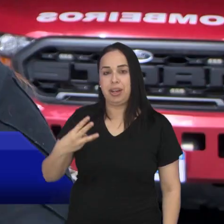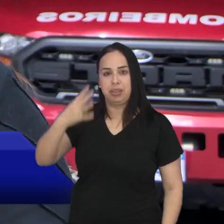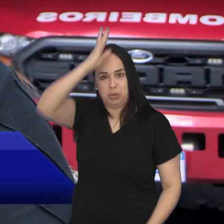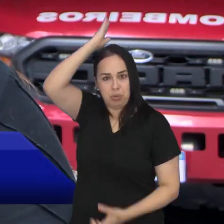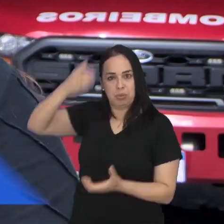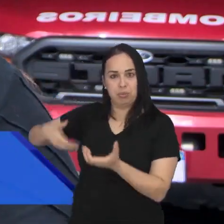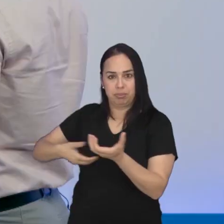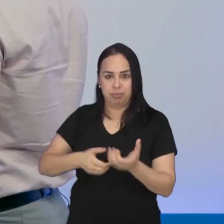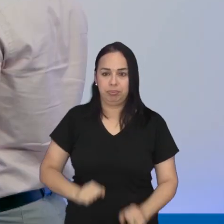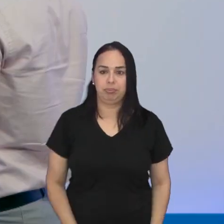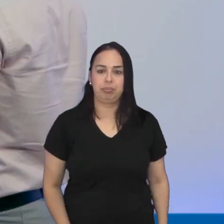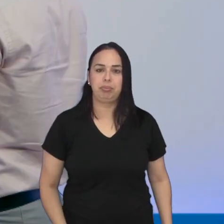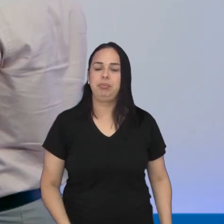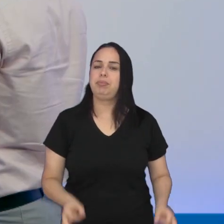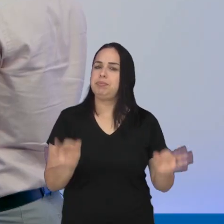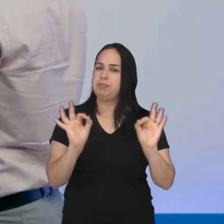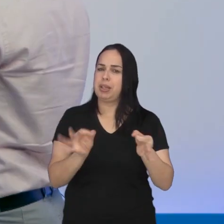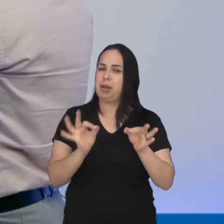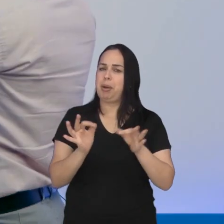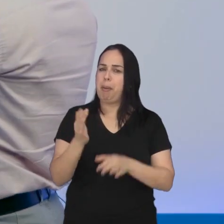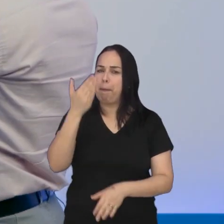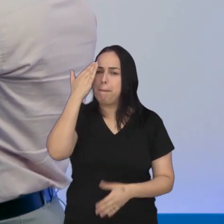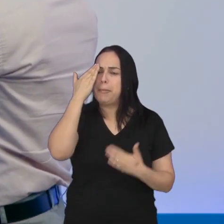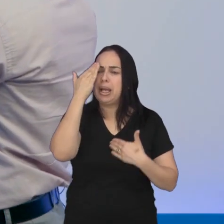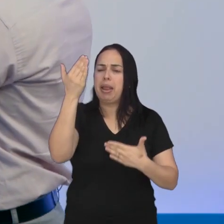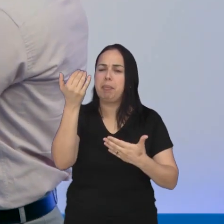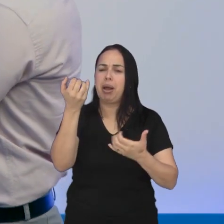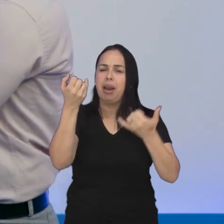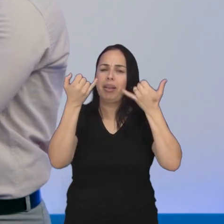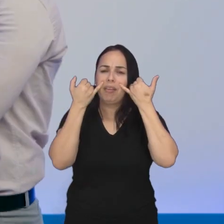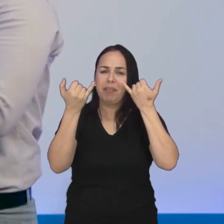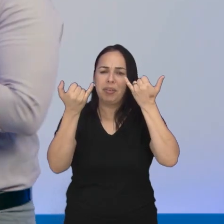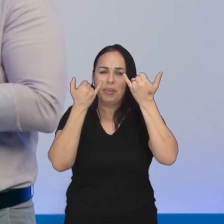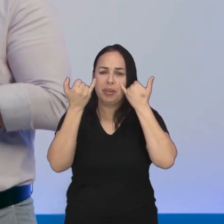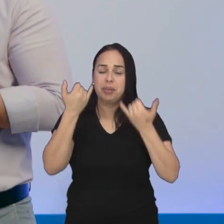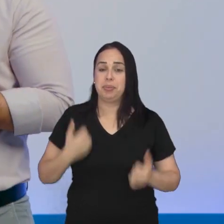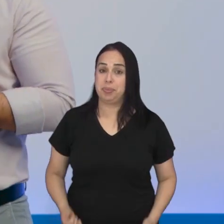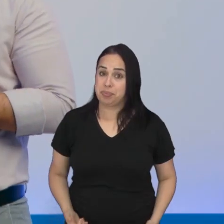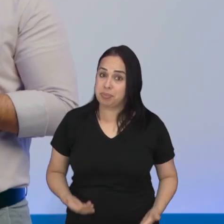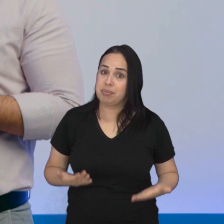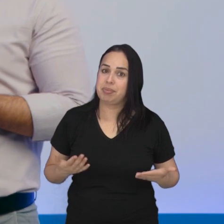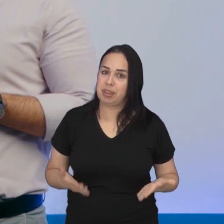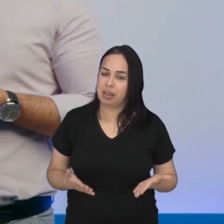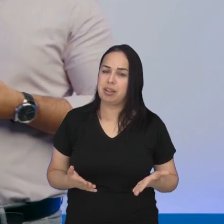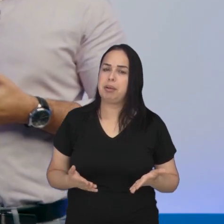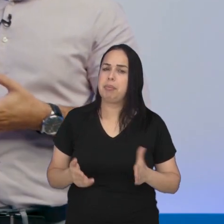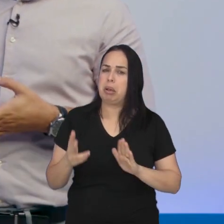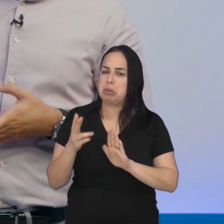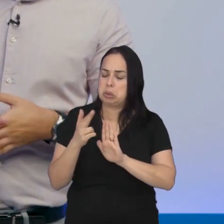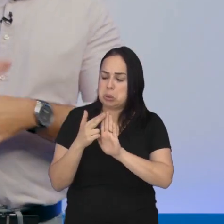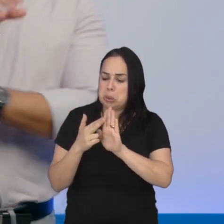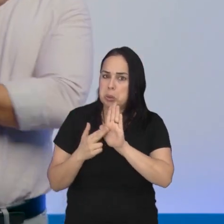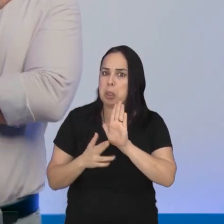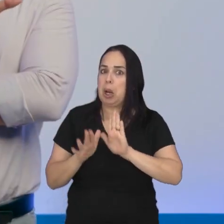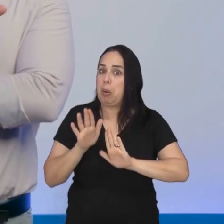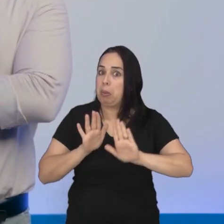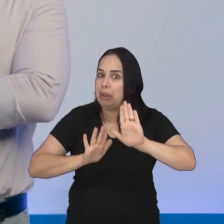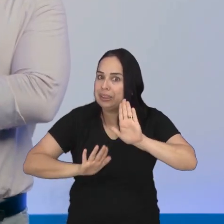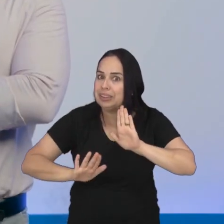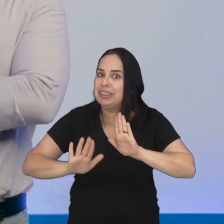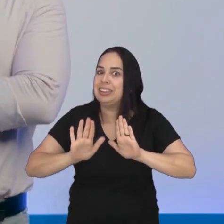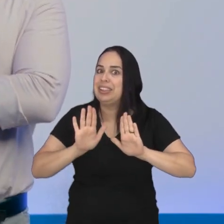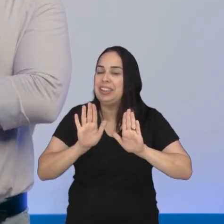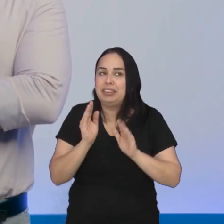que é o Corpo de Bombeiros. De volta ao estúdio. Isso mesmo, Marina. Obrigado pelas orientações. E, pessoal, é isso, viu? Seguir todos